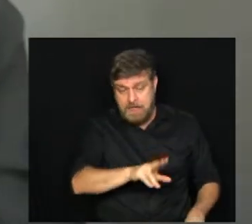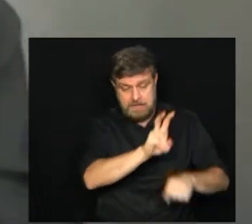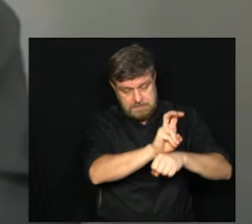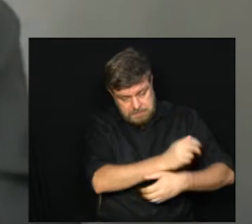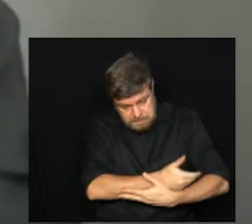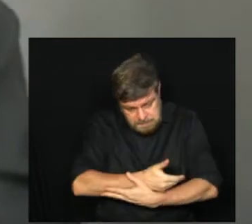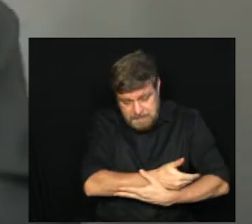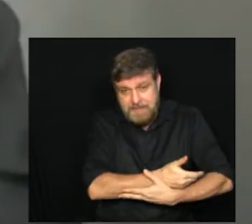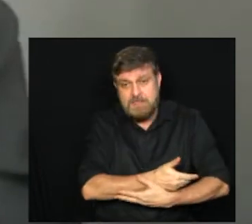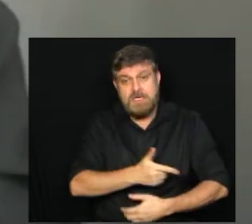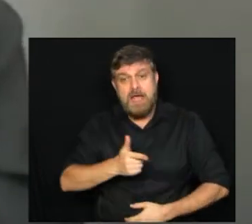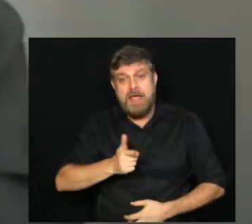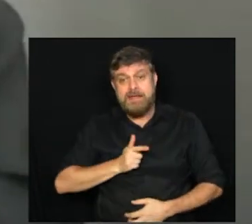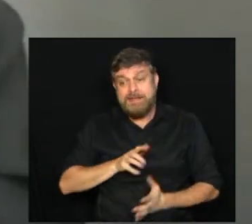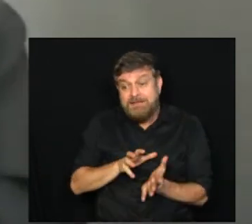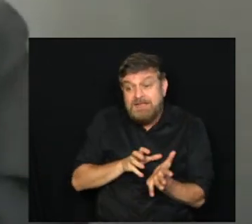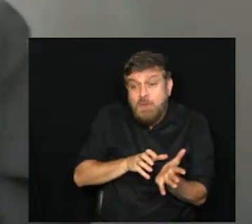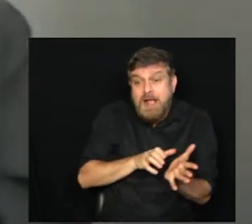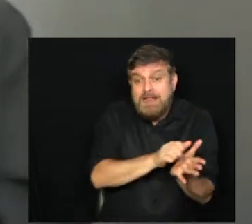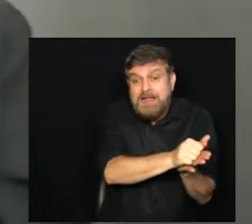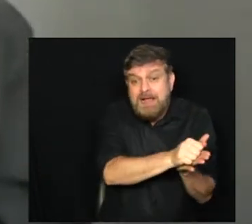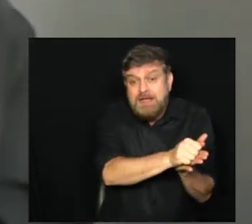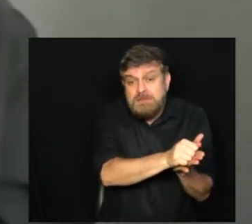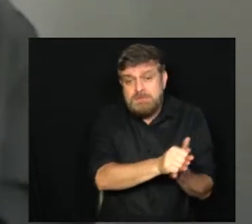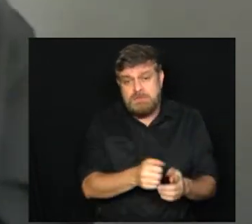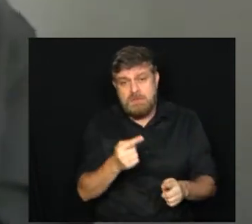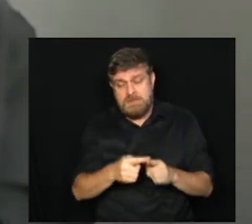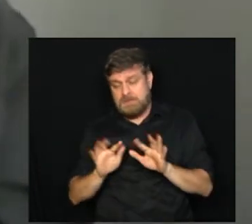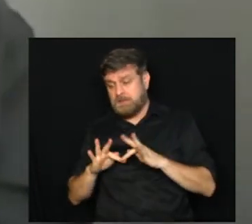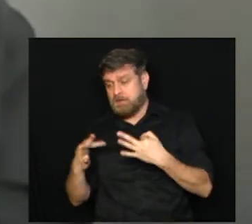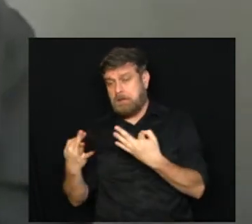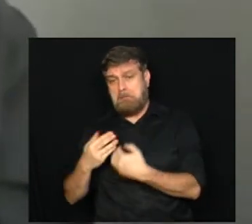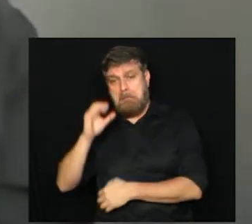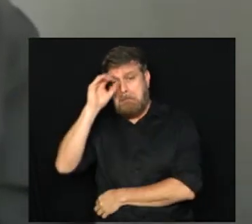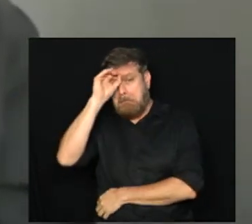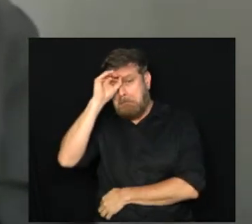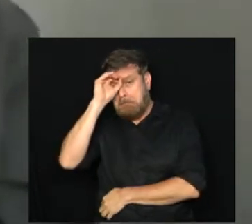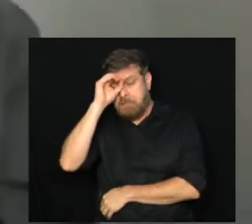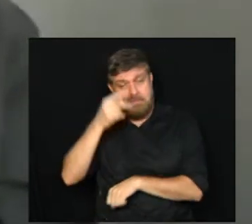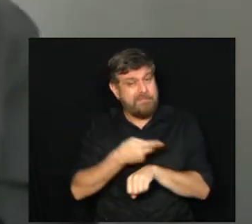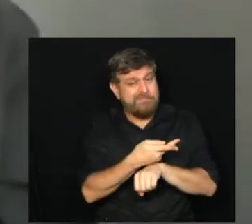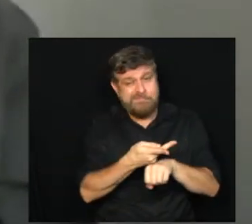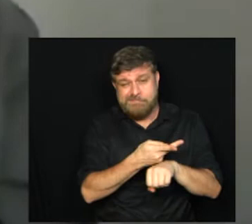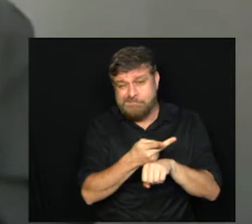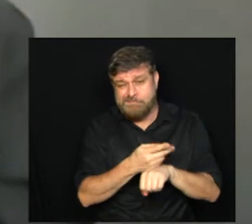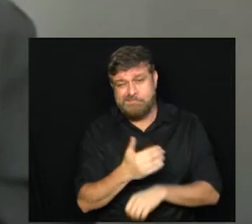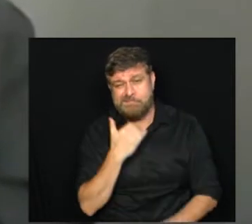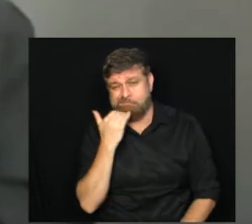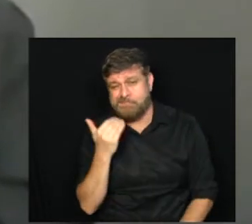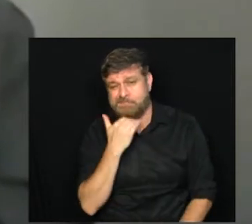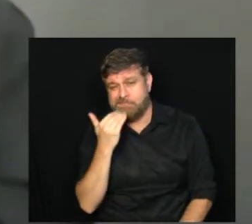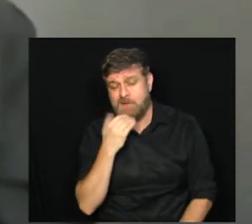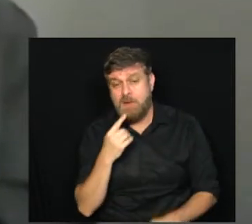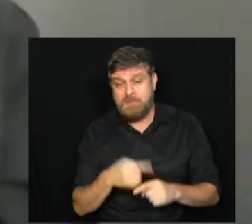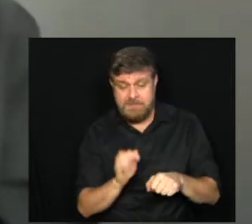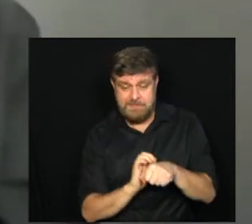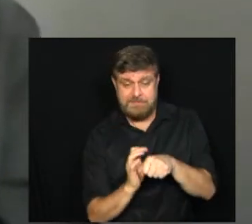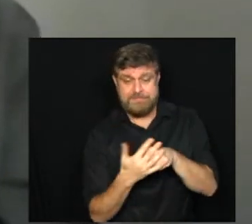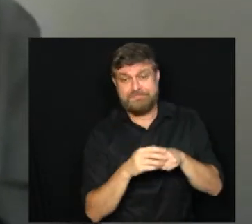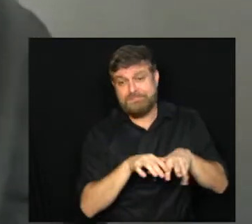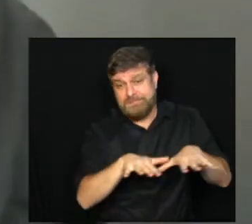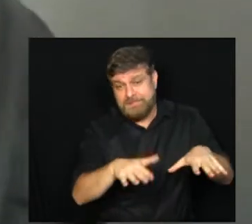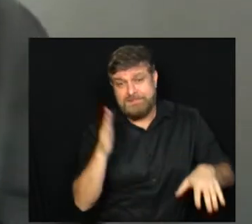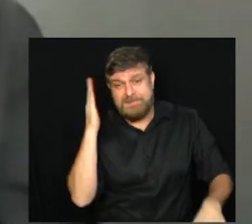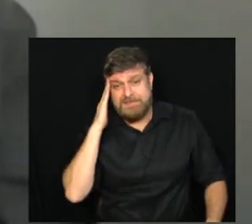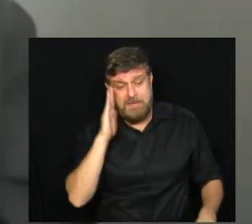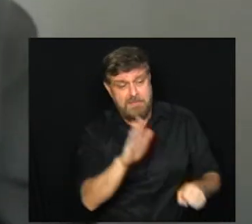da necessidade de fazer o cadastro. Porque as famílias não estão buscando esse direito por conta da pandemia. E aí esse